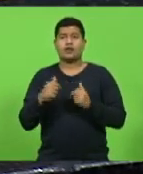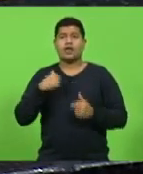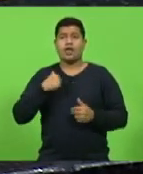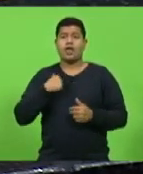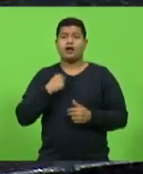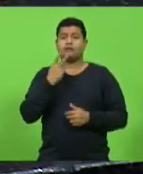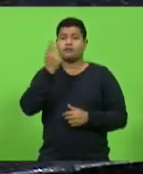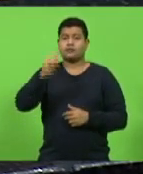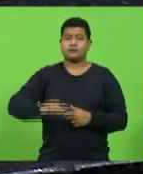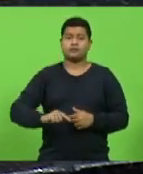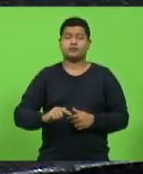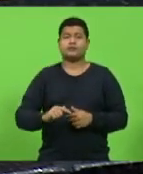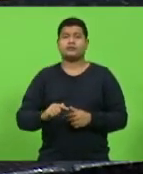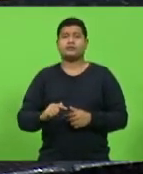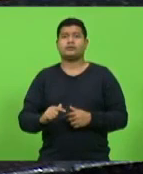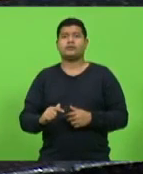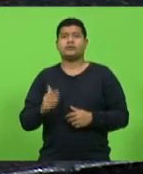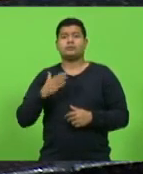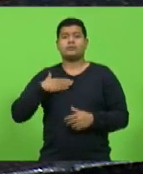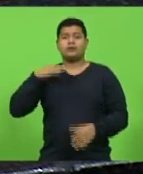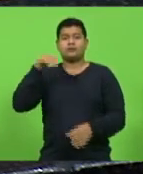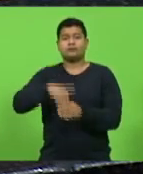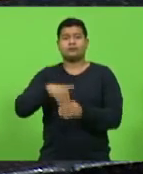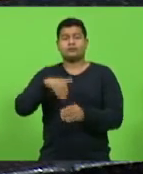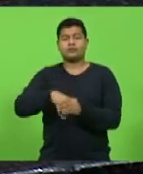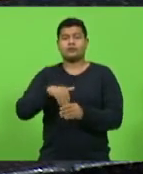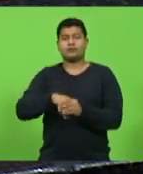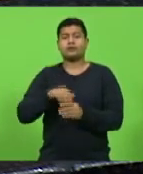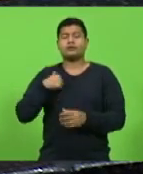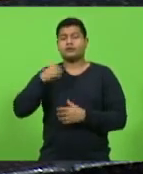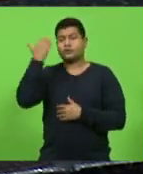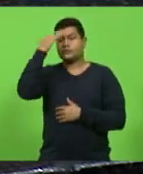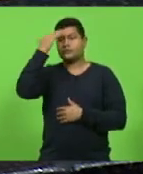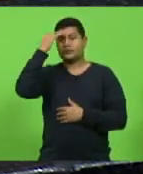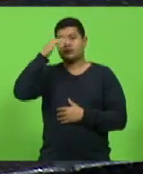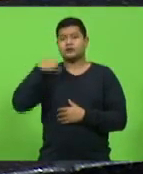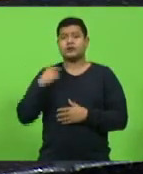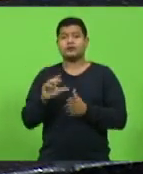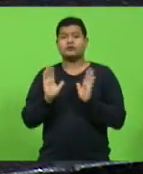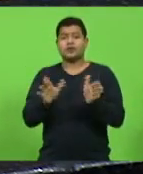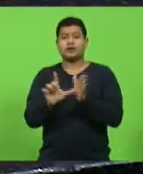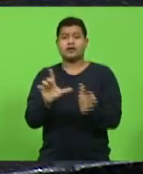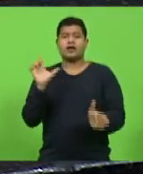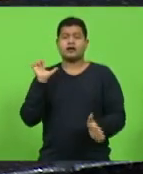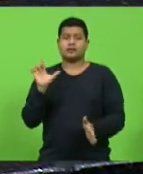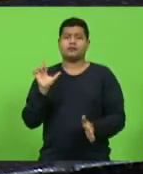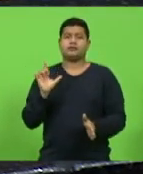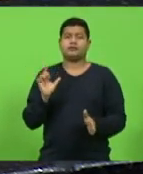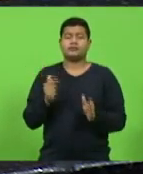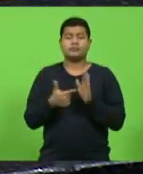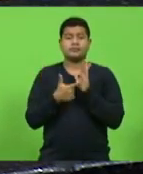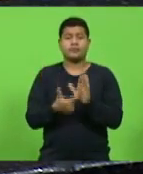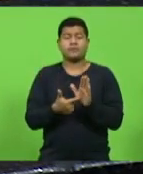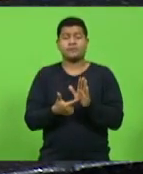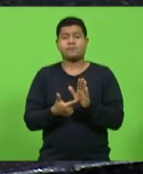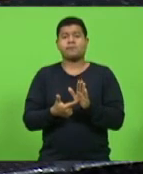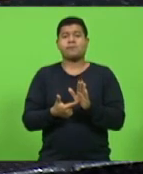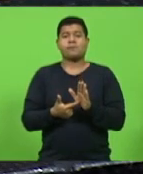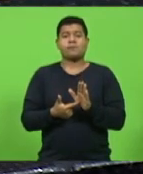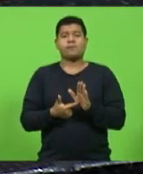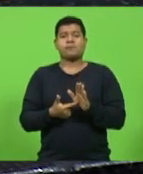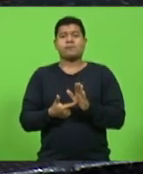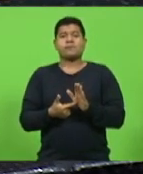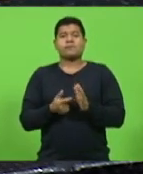reitero as razões do meu voto, do meu convencimento, já antes exposadas, para